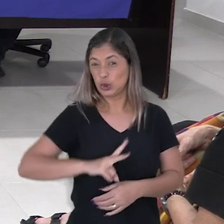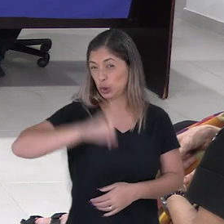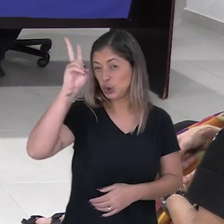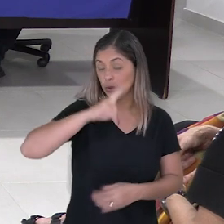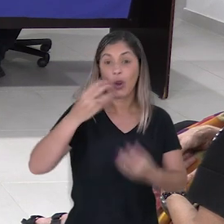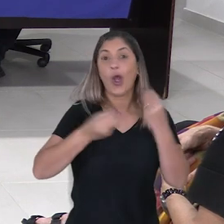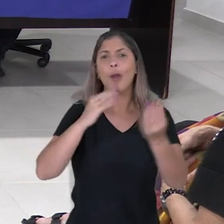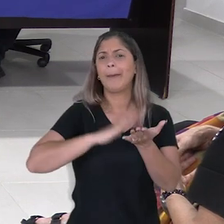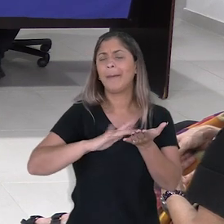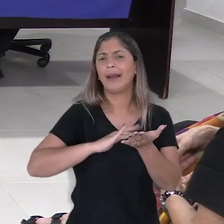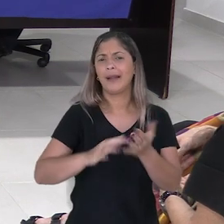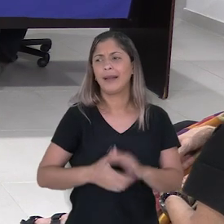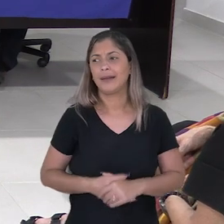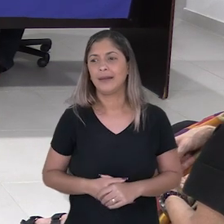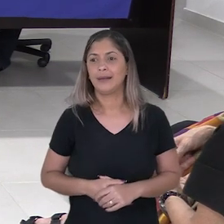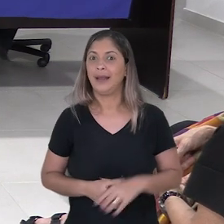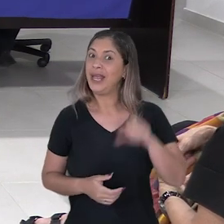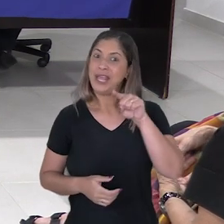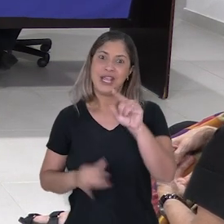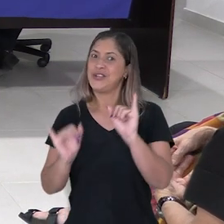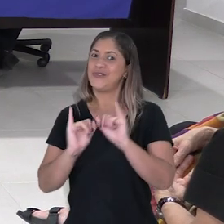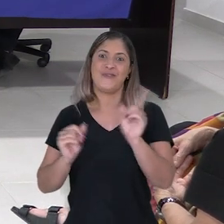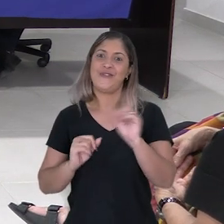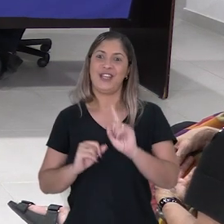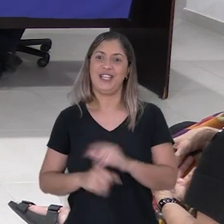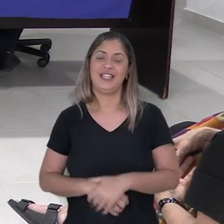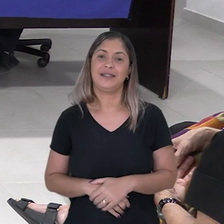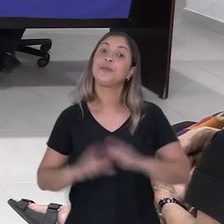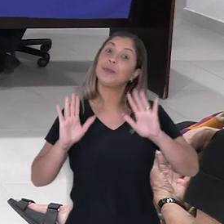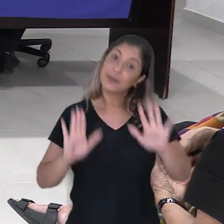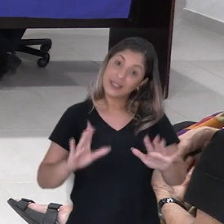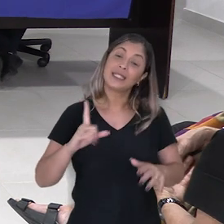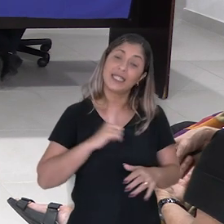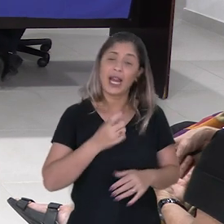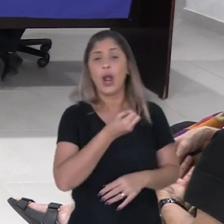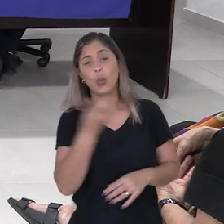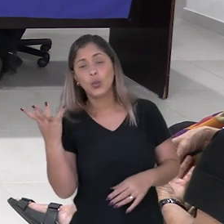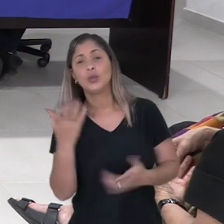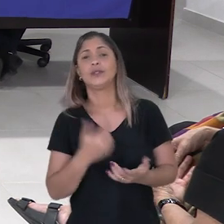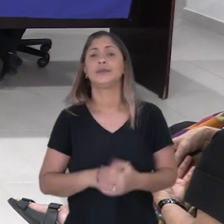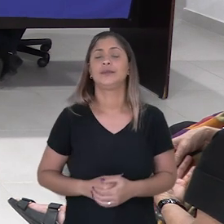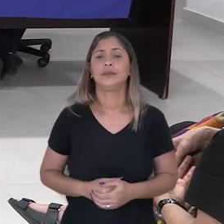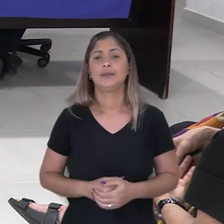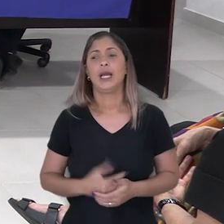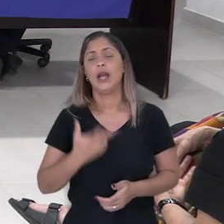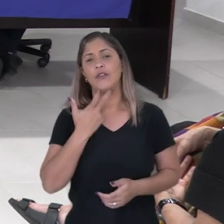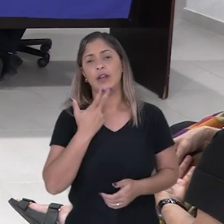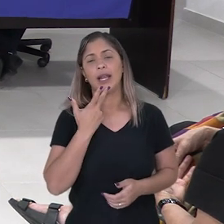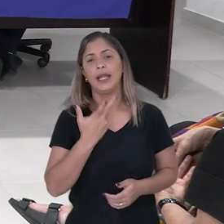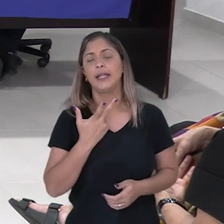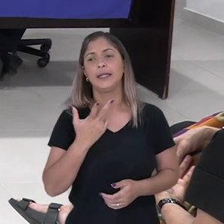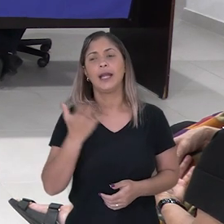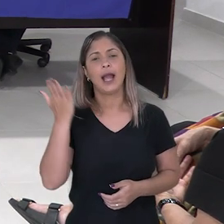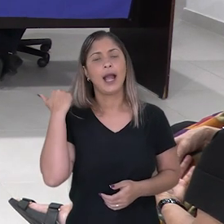Braille. Esse a gente não fez. Mas a gente tem alguns, por exemplo, estou falando um agora e eu lembrei